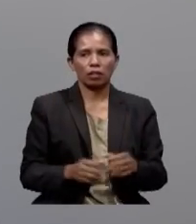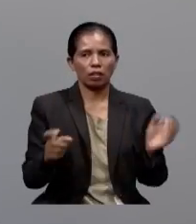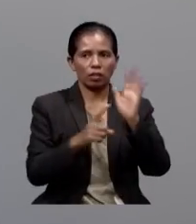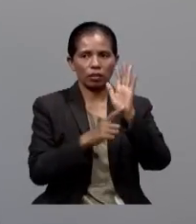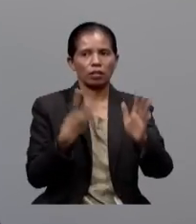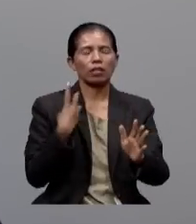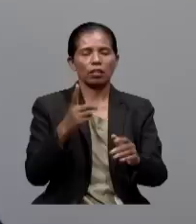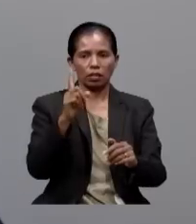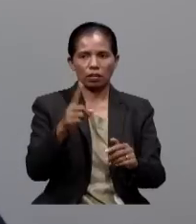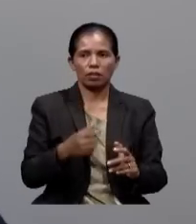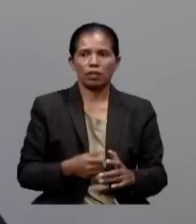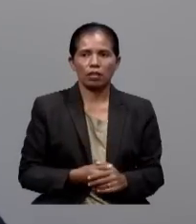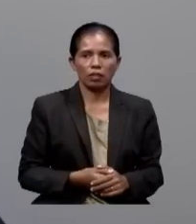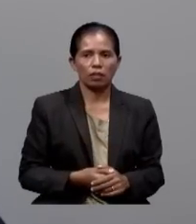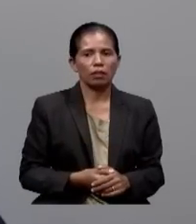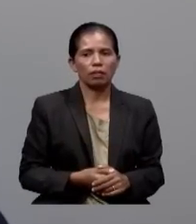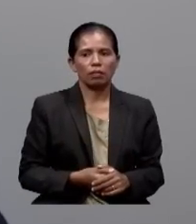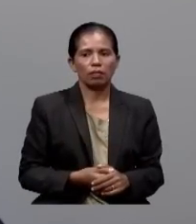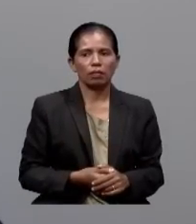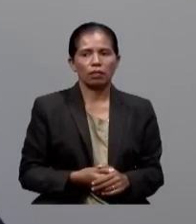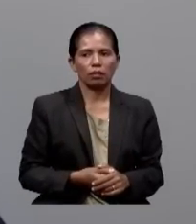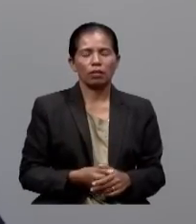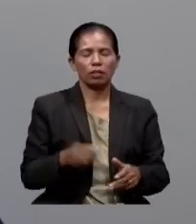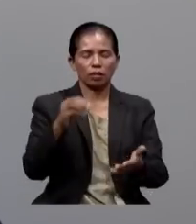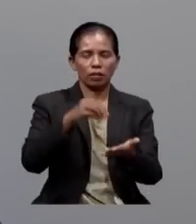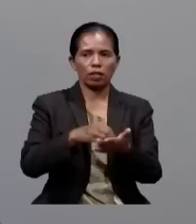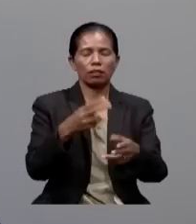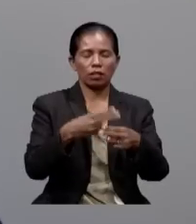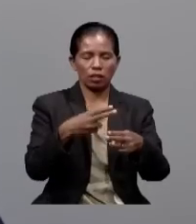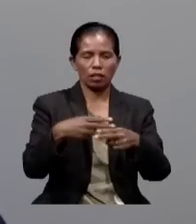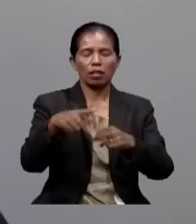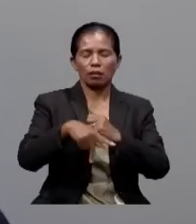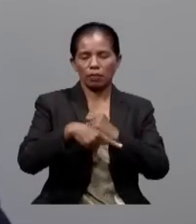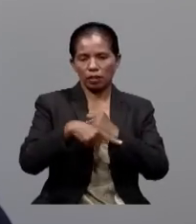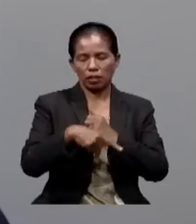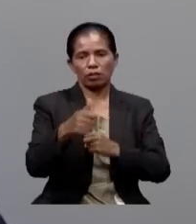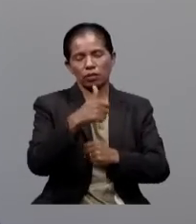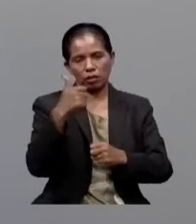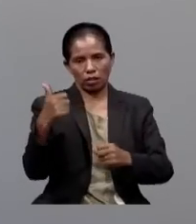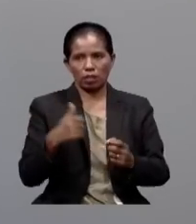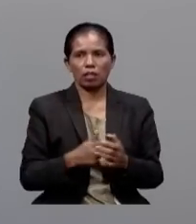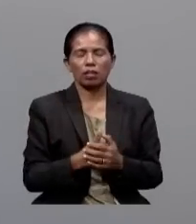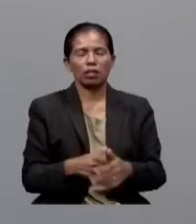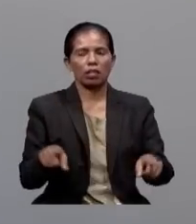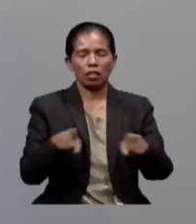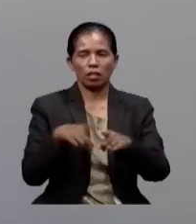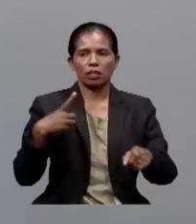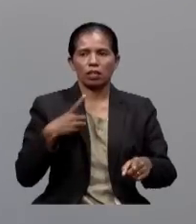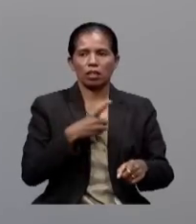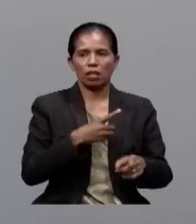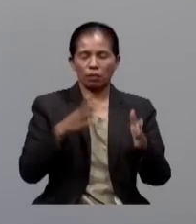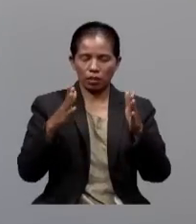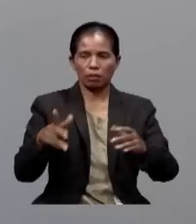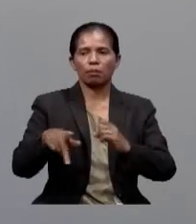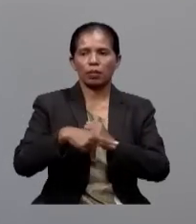e te falei, maca, minha taunara minha partido selo, ao mesmo tempo, minha nessa deputado, o partido ida,